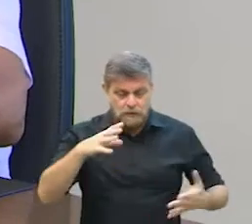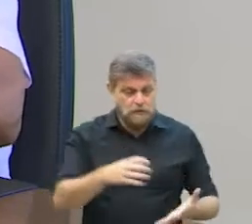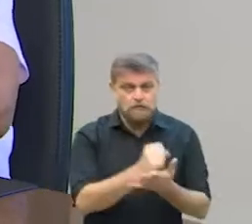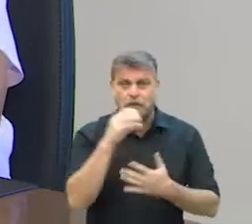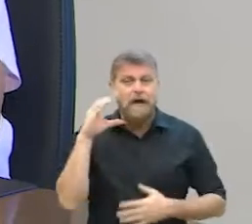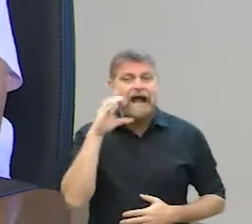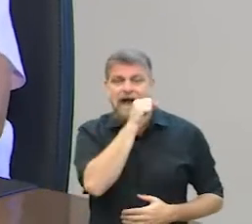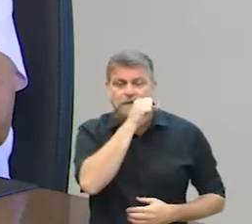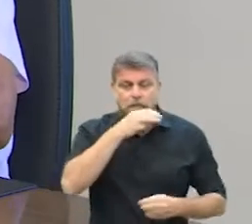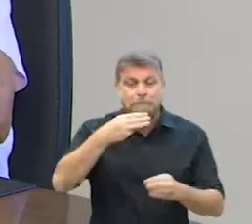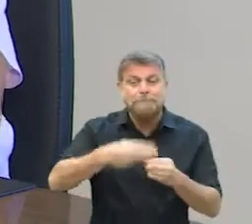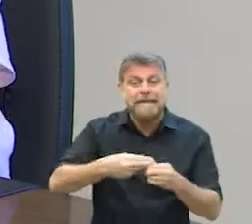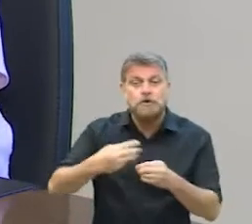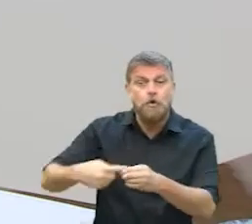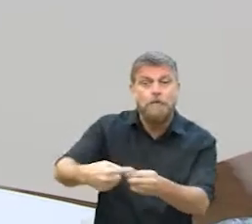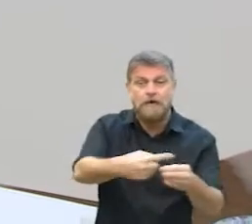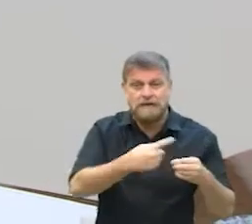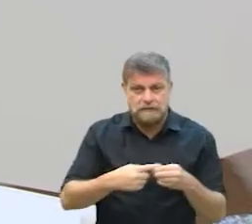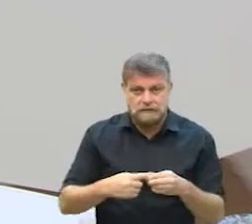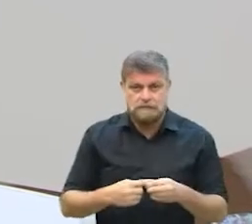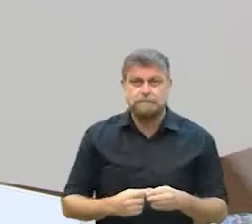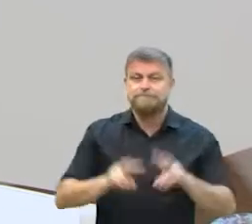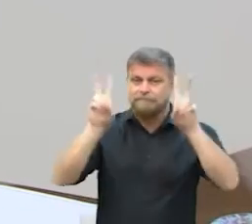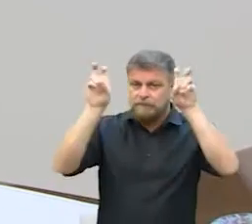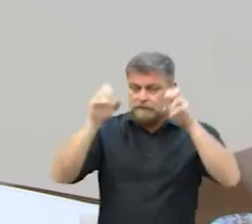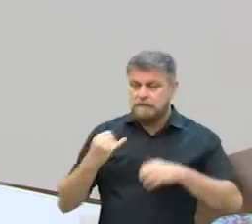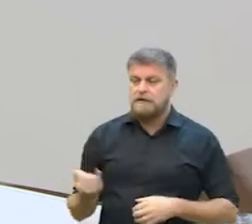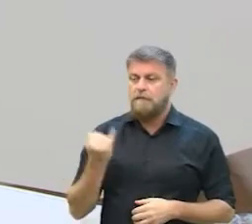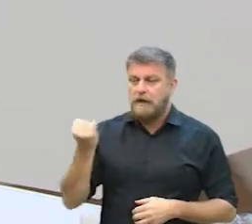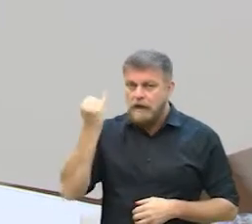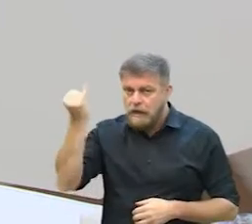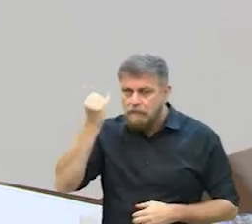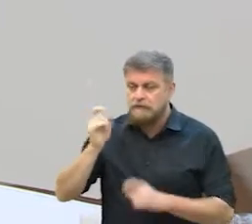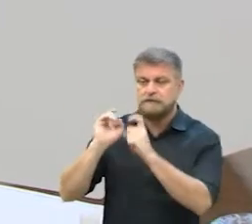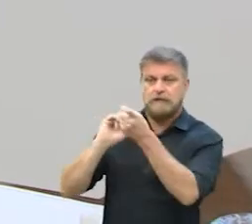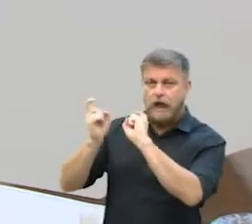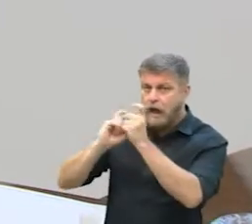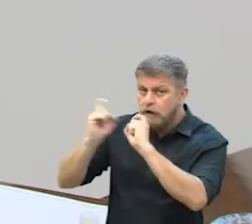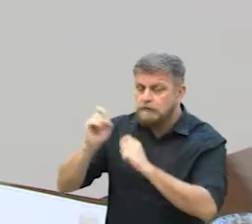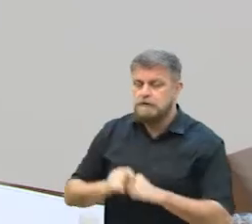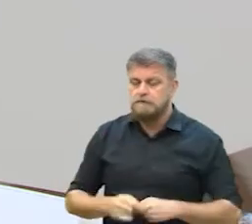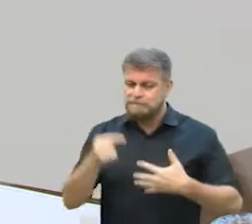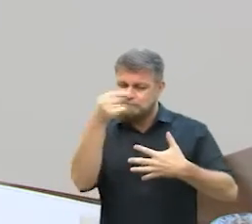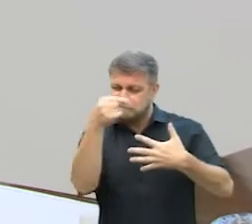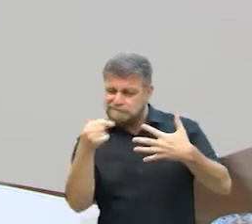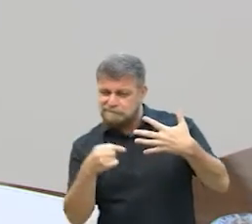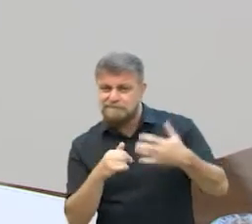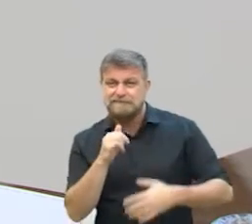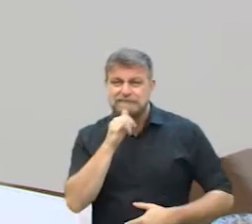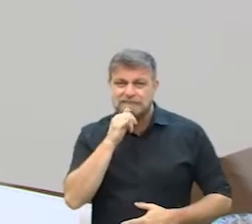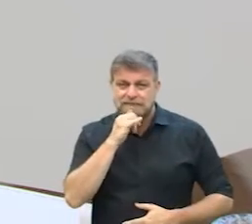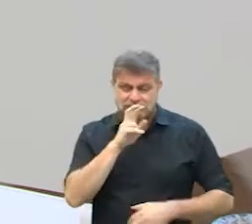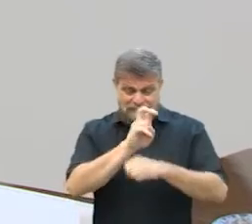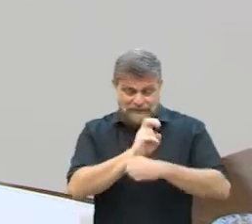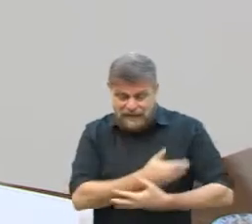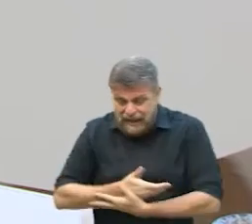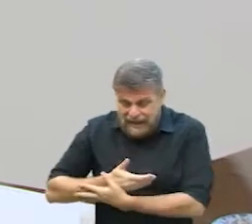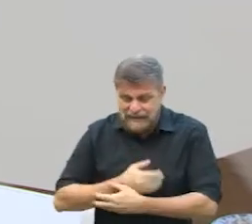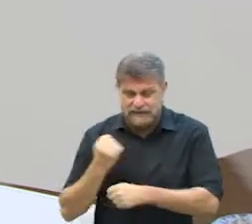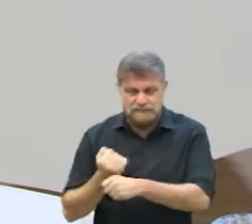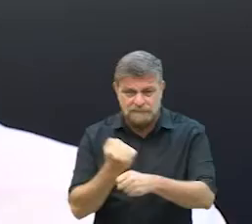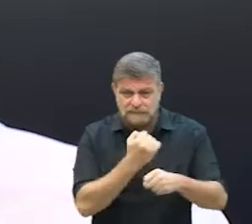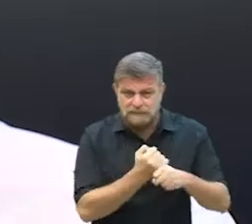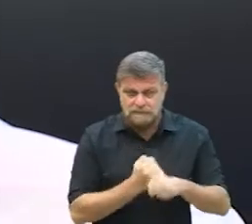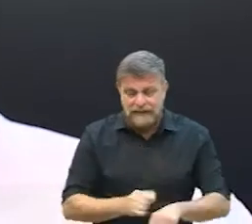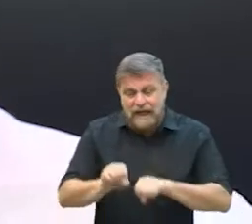metropolitana, porque é um PS metropolitano. A visita terá outros assuntos importantes para Campinas, como, por exemplo, a construção